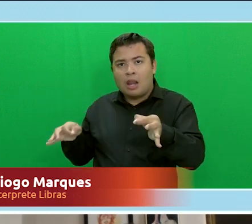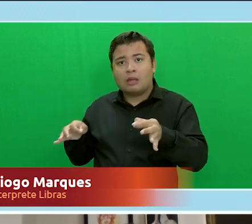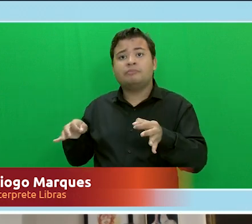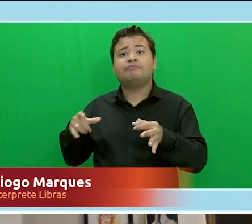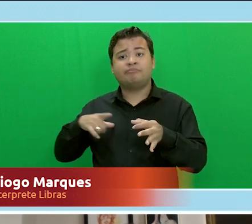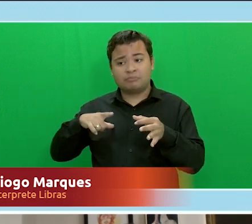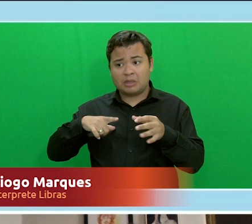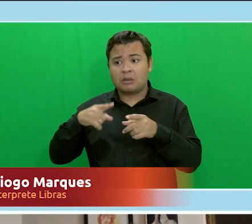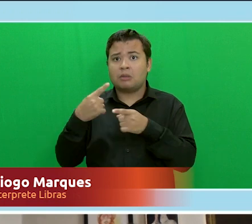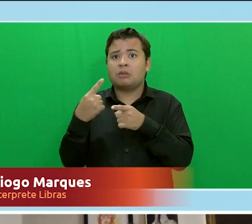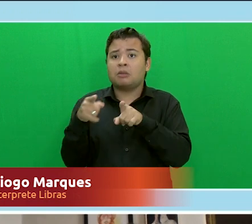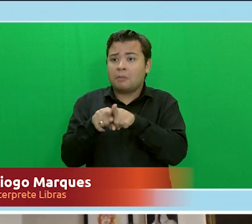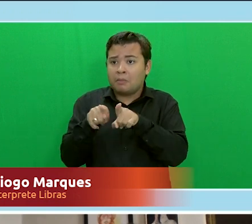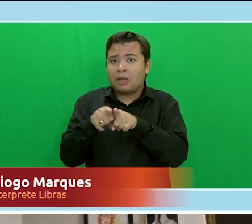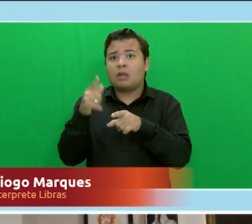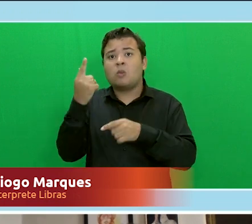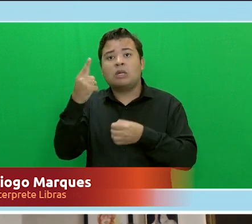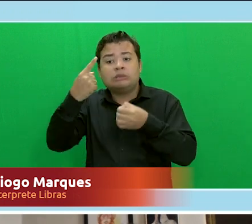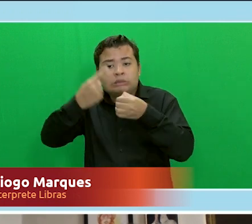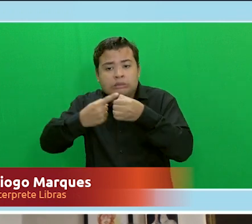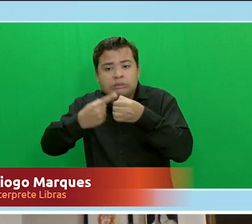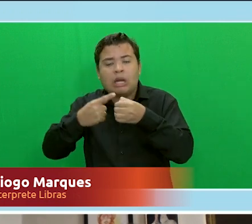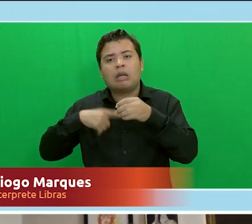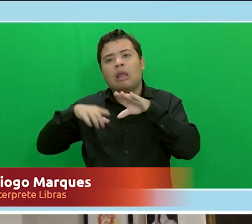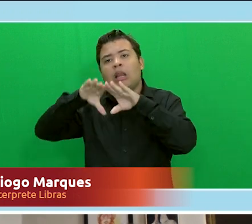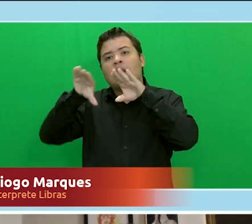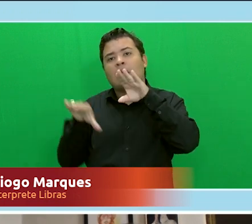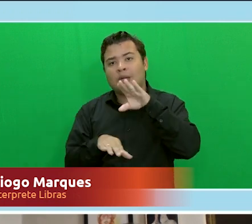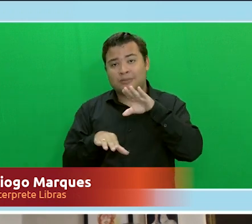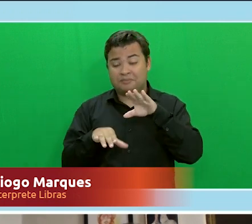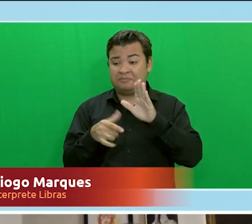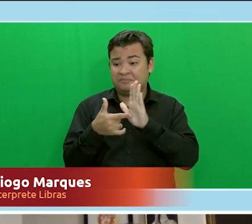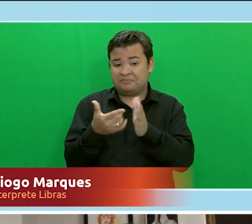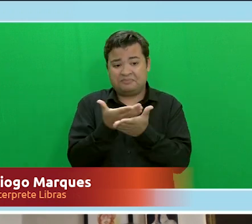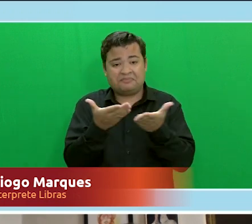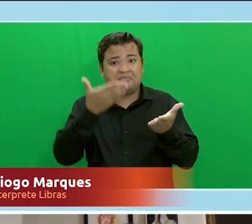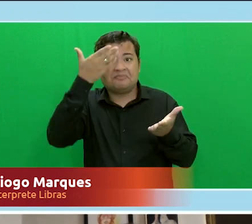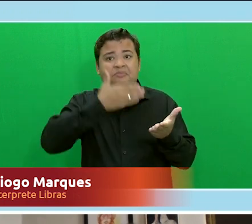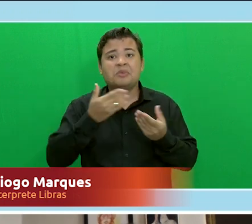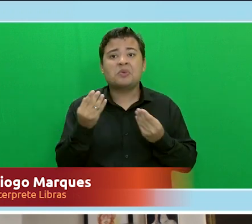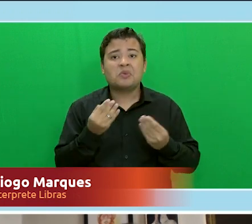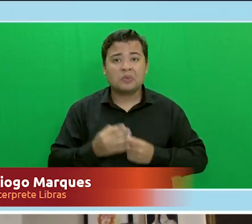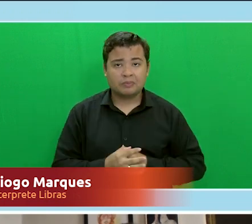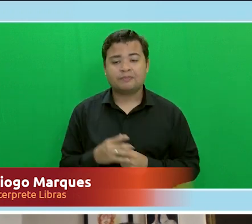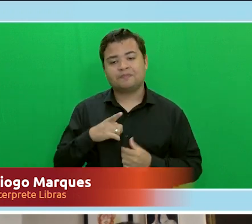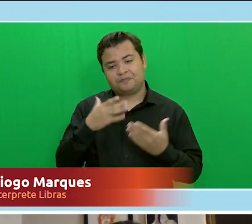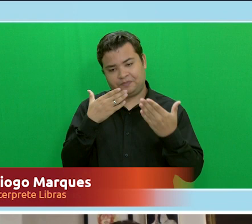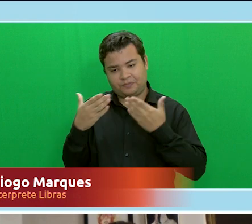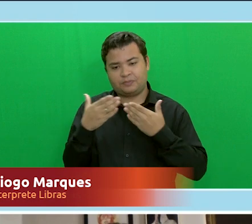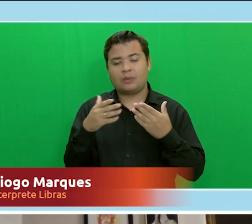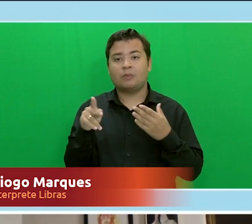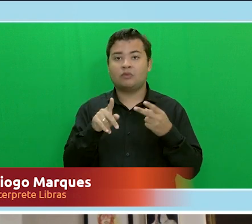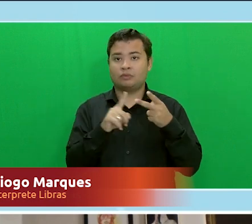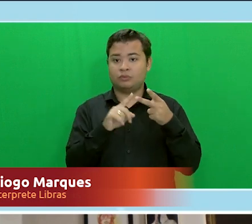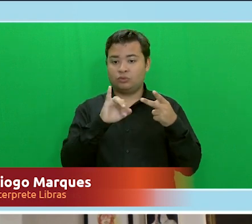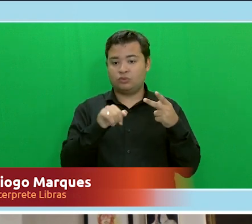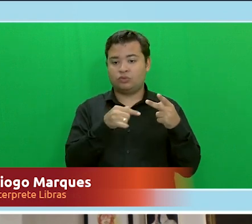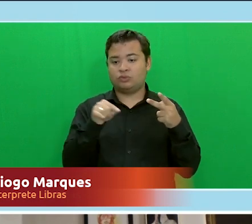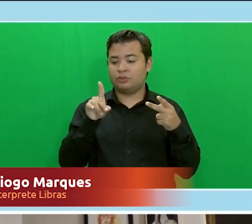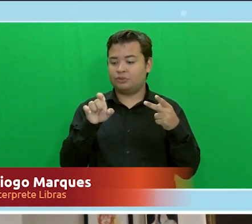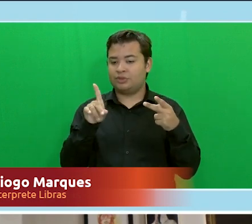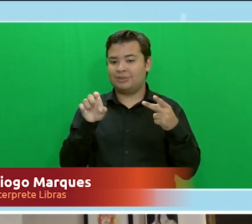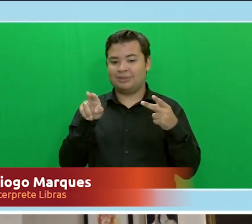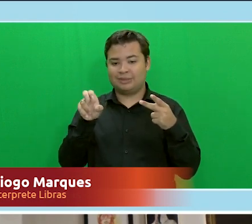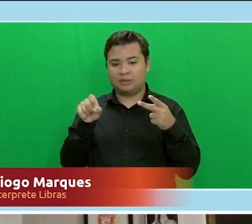né, pela cidade, como que isso é representado, né, no meio urbano. E conversando com a gente estão o professor João de Deus,